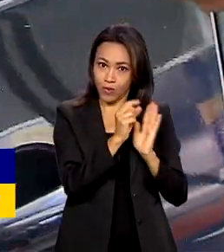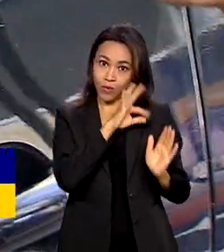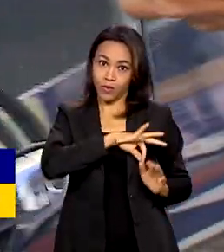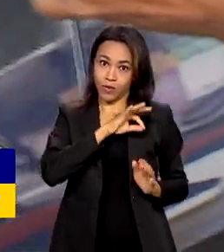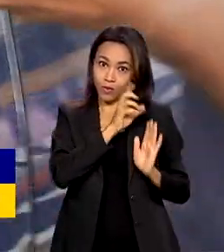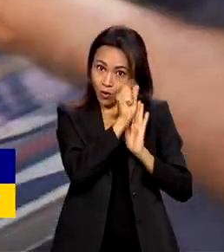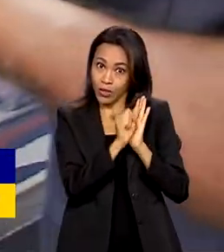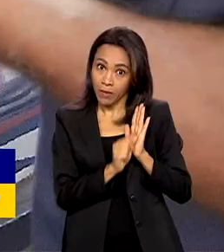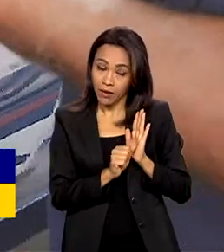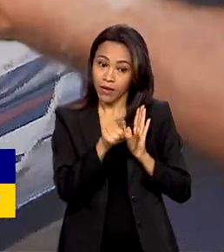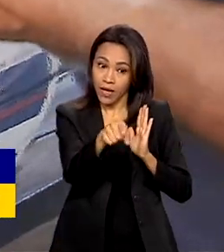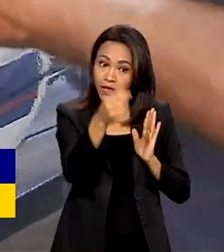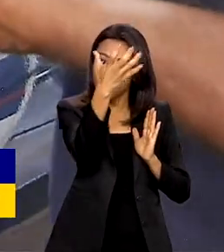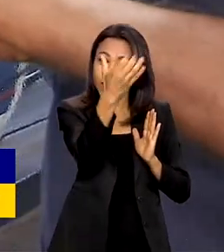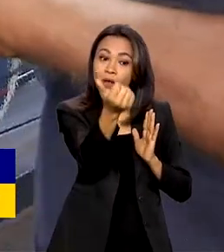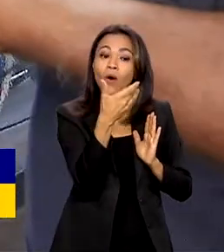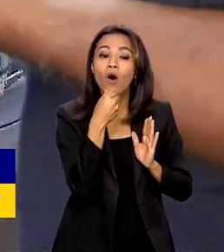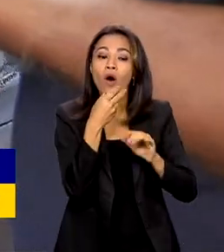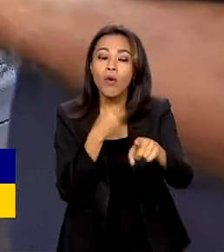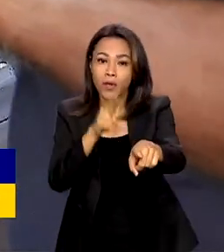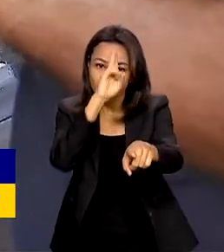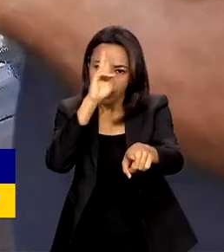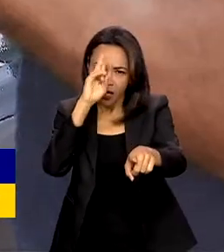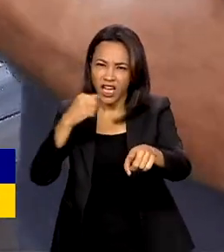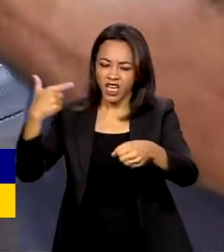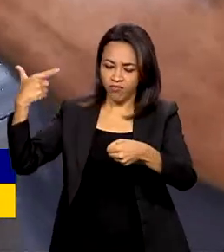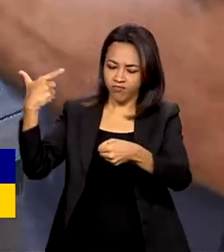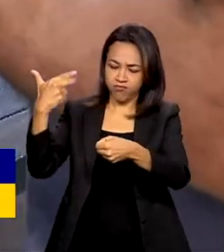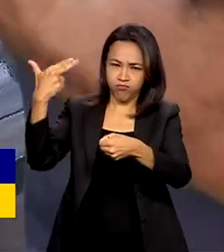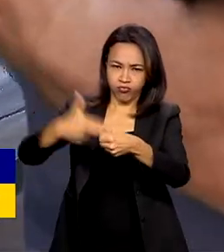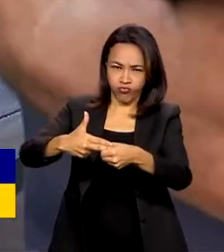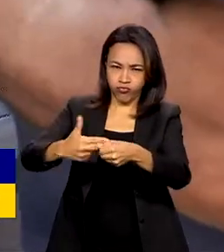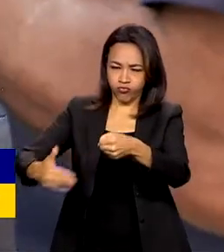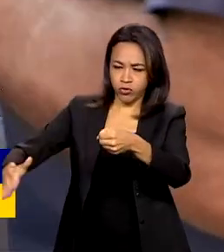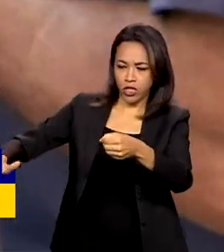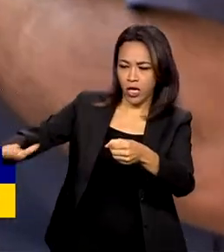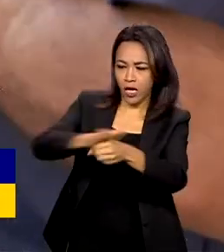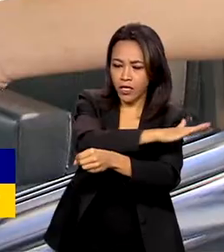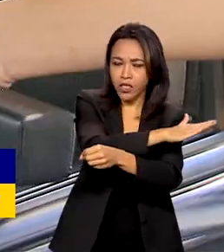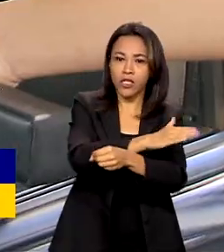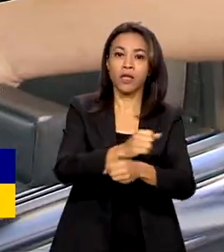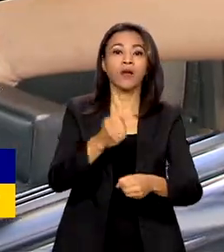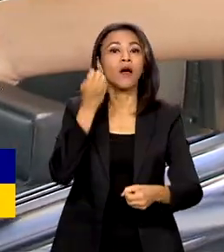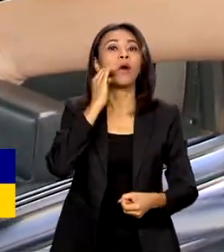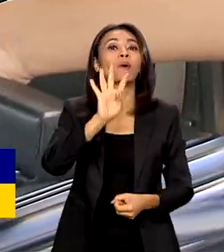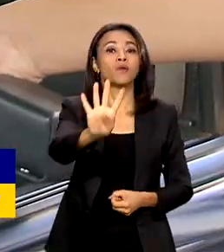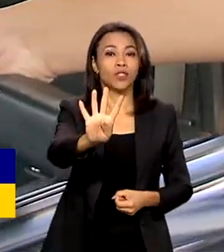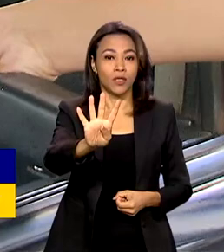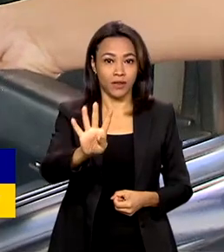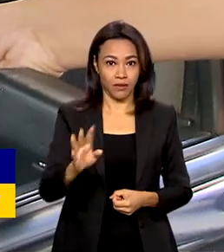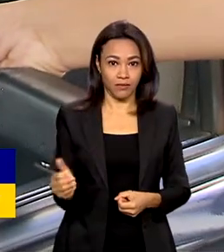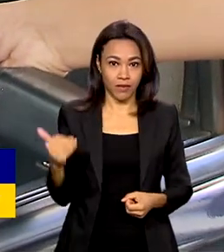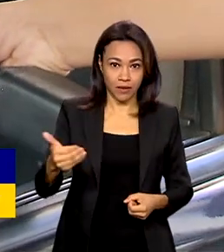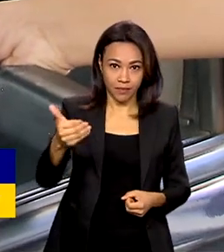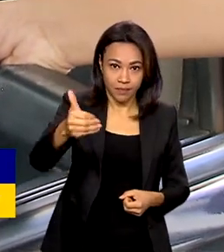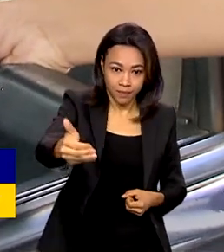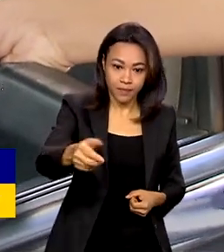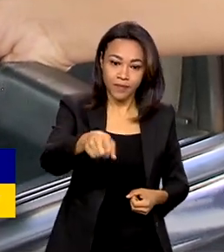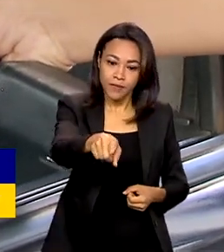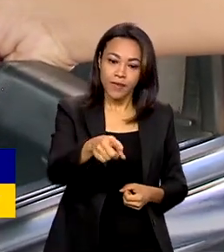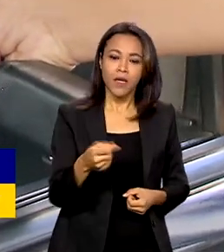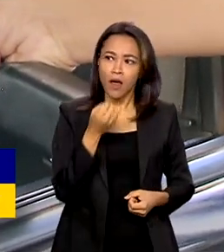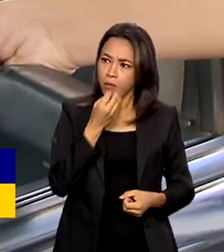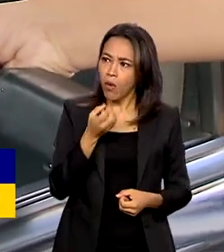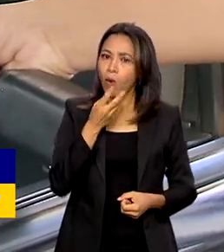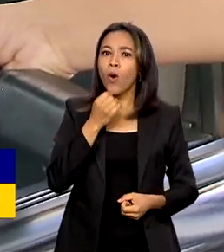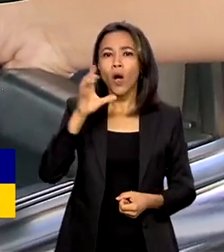motorista de aplicativos, ele enche o tanque do carro a cada 4 dias. Muito bom, né? Tudo que reduz o valor,